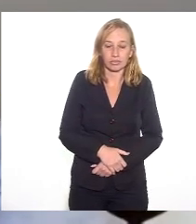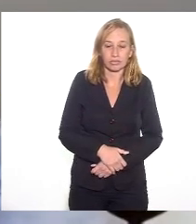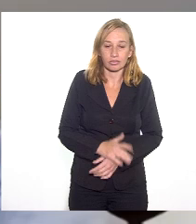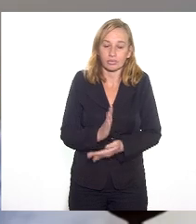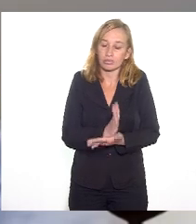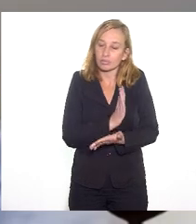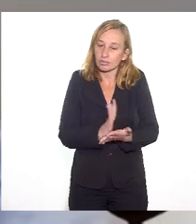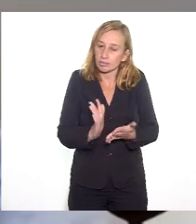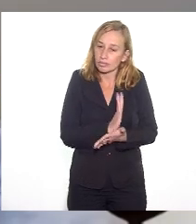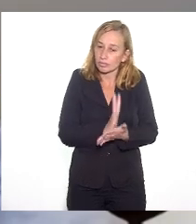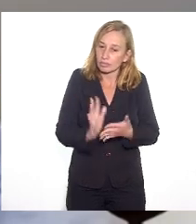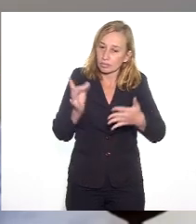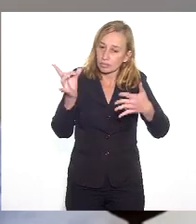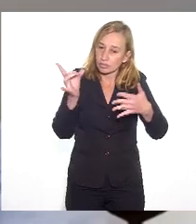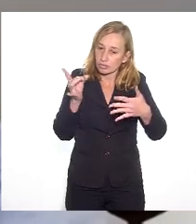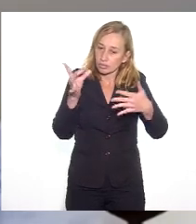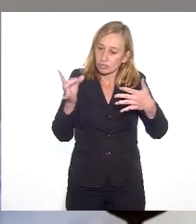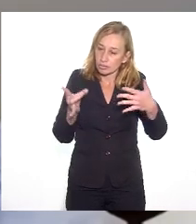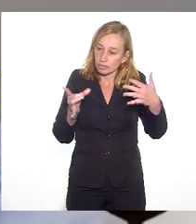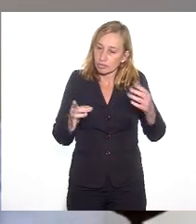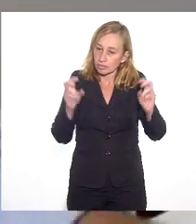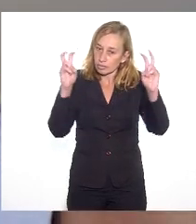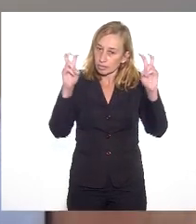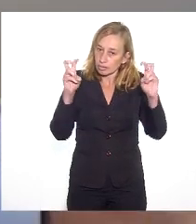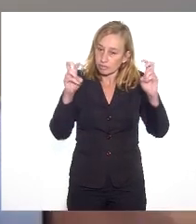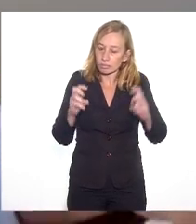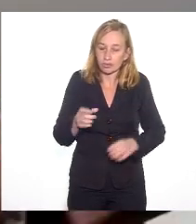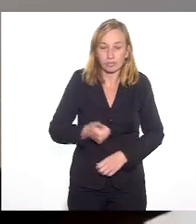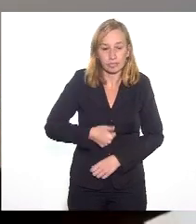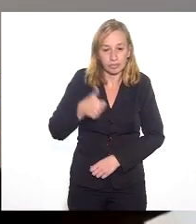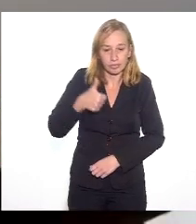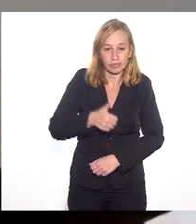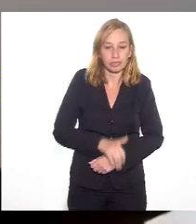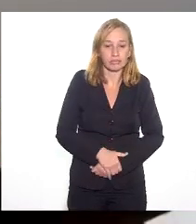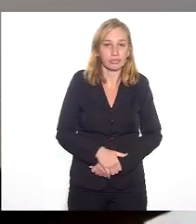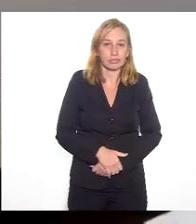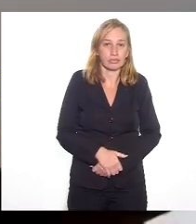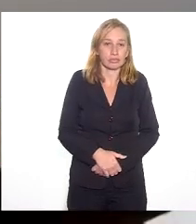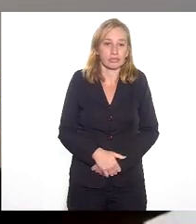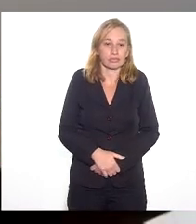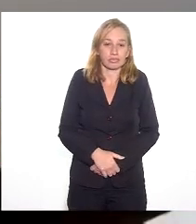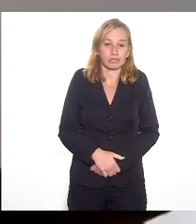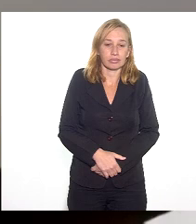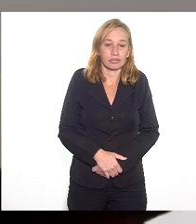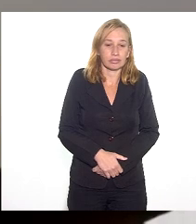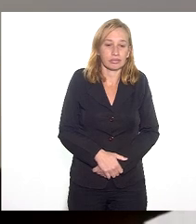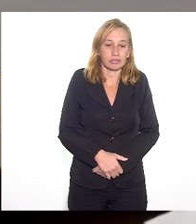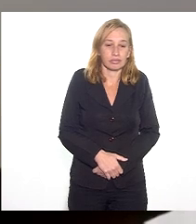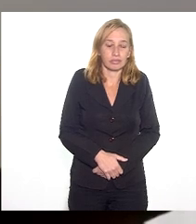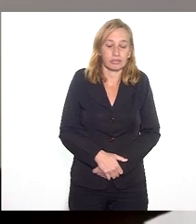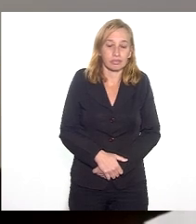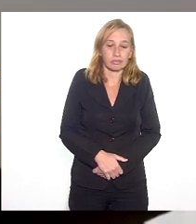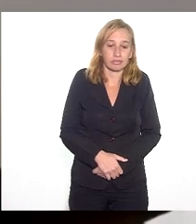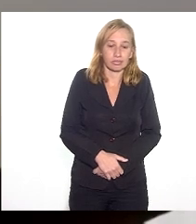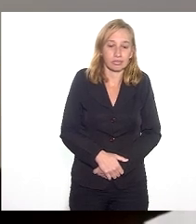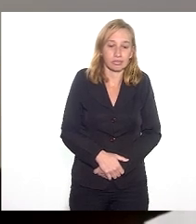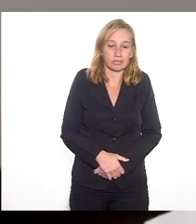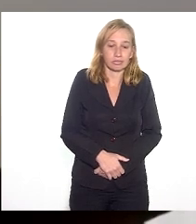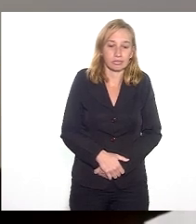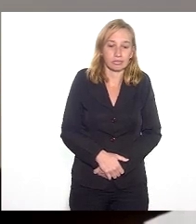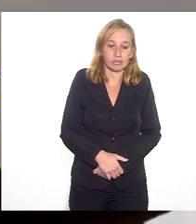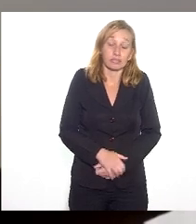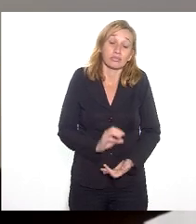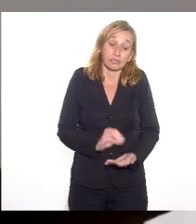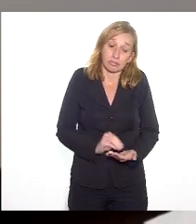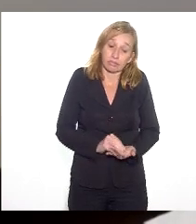alguns tópicos apenas. Em primeiro lugar, dizer que segue faltando ao Estado